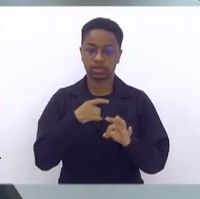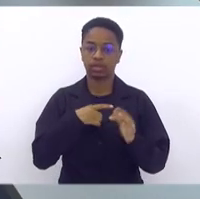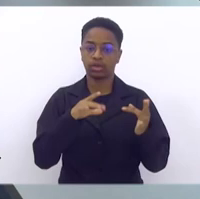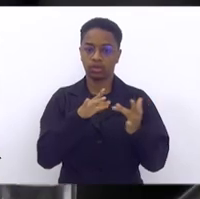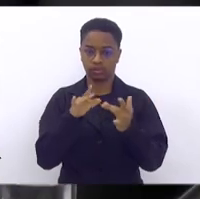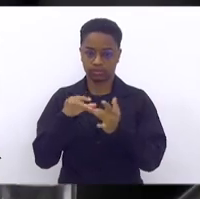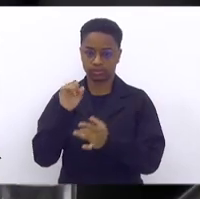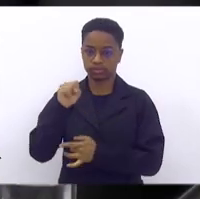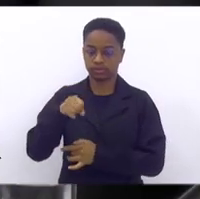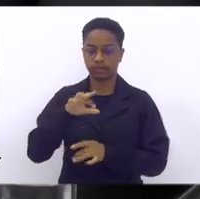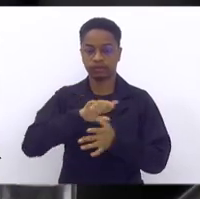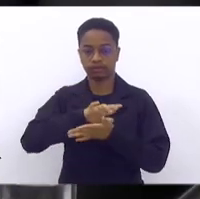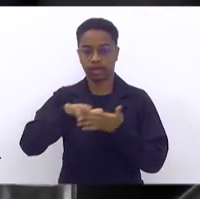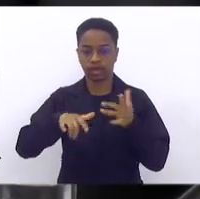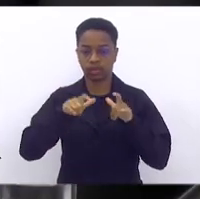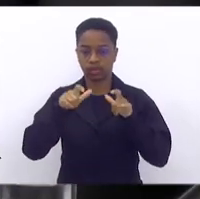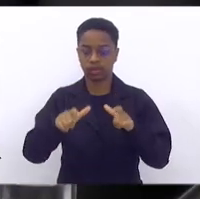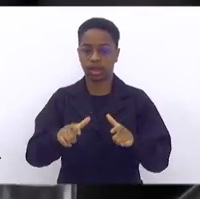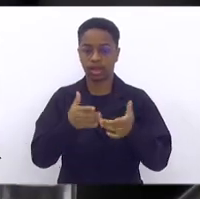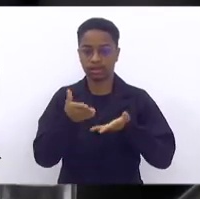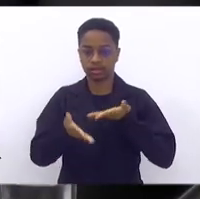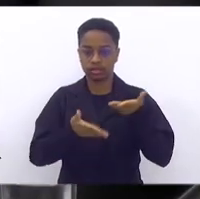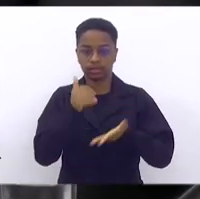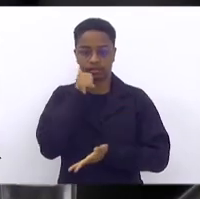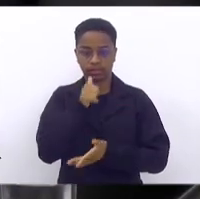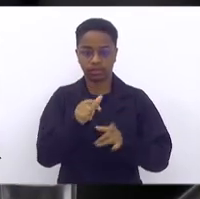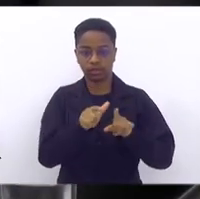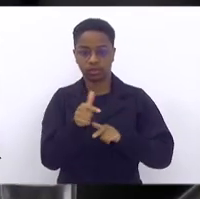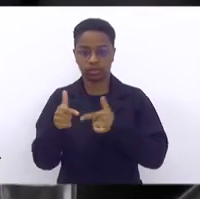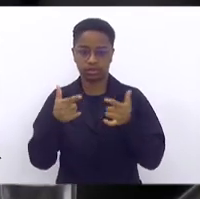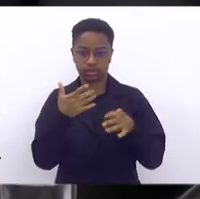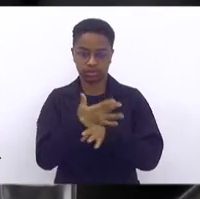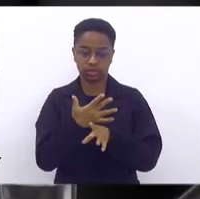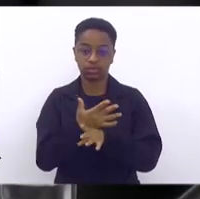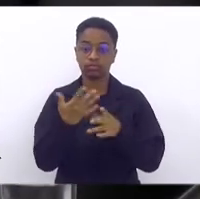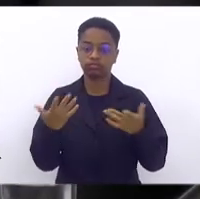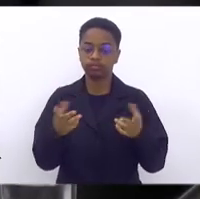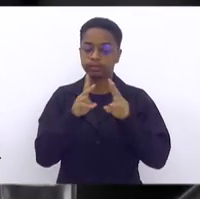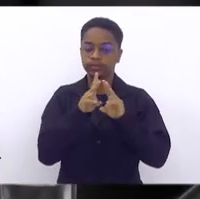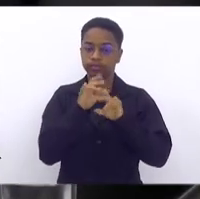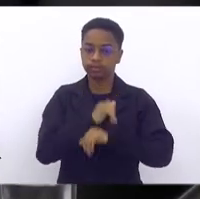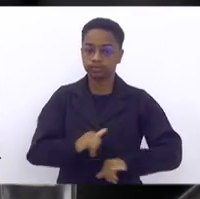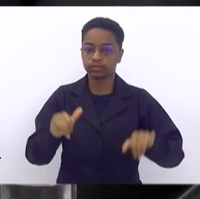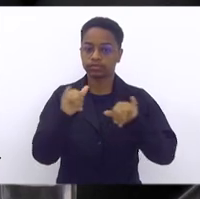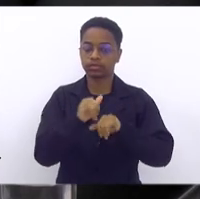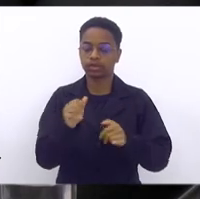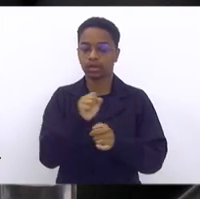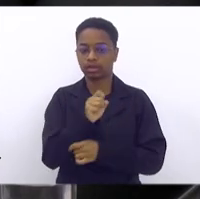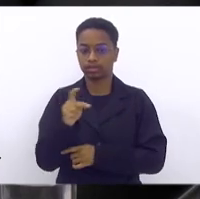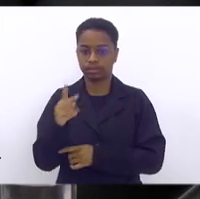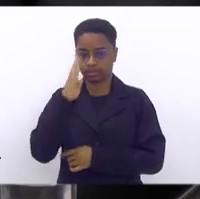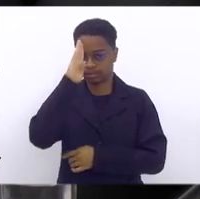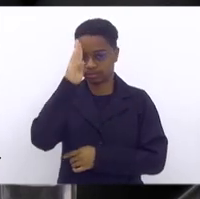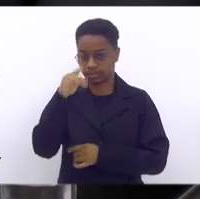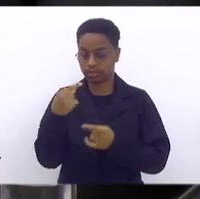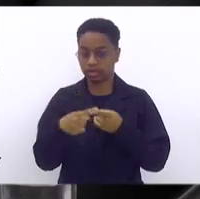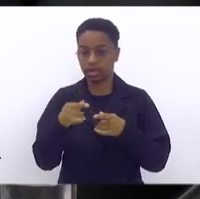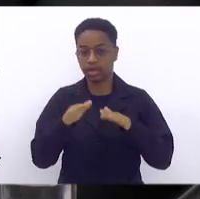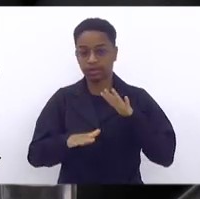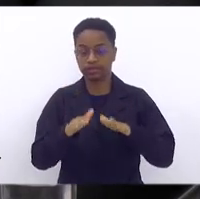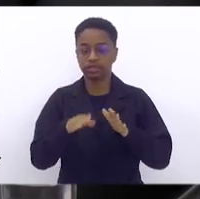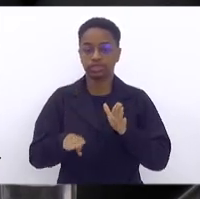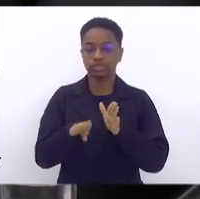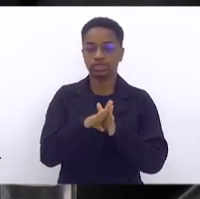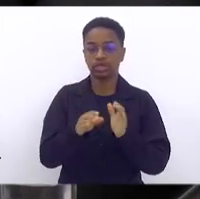muitos centros de atendimento à mulher, com muitos municípios, né? Então, essa parte da divulgação do aplicativo é essencial, porque a gente, às vezes, chega como autoridade, e é